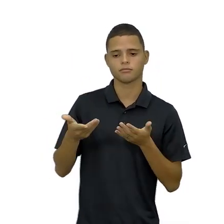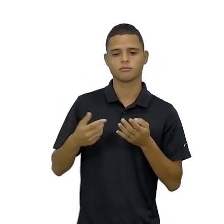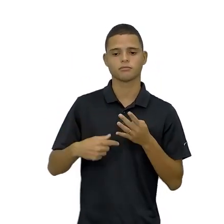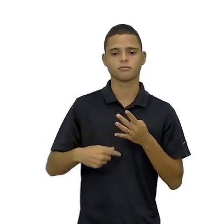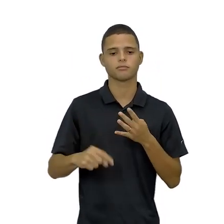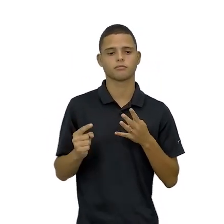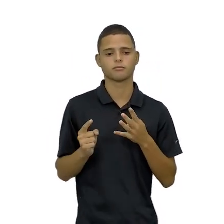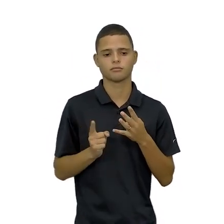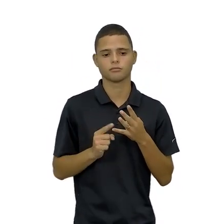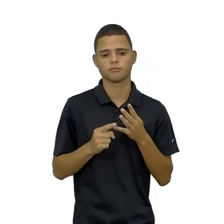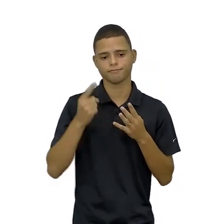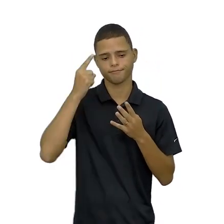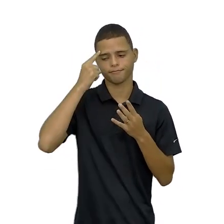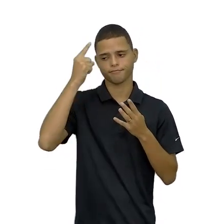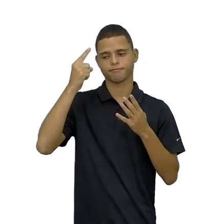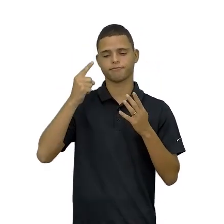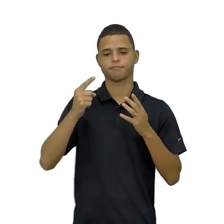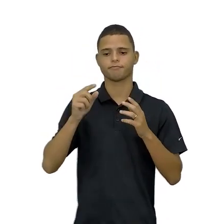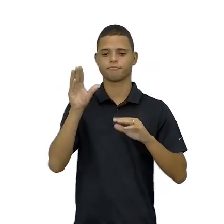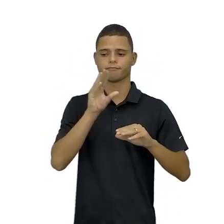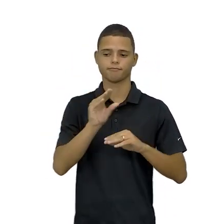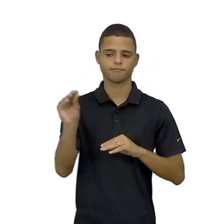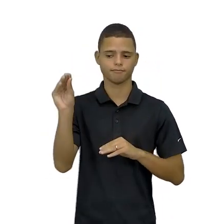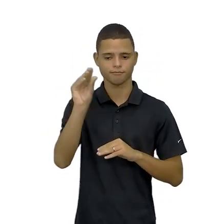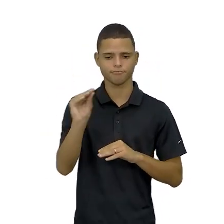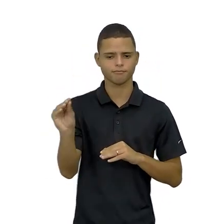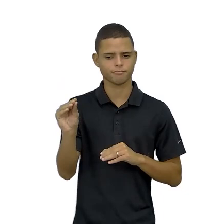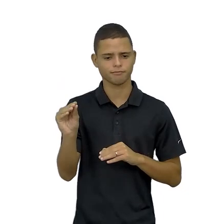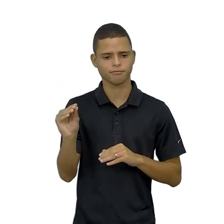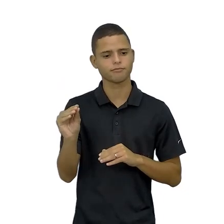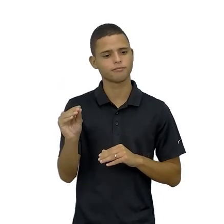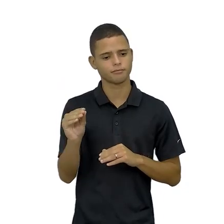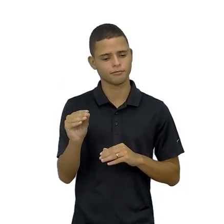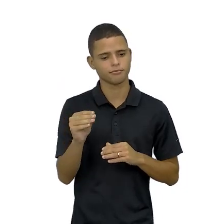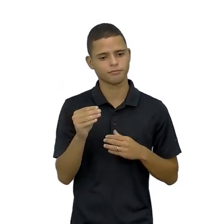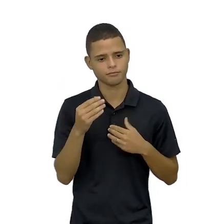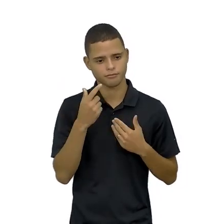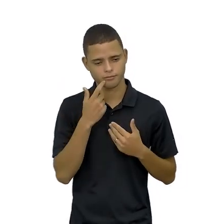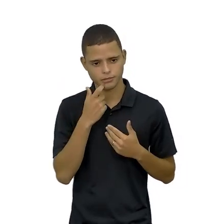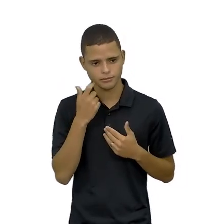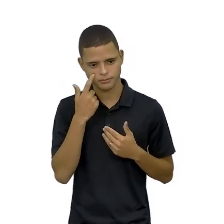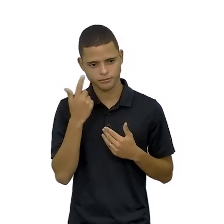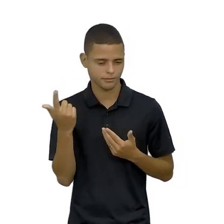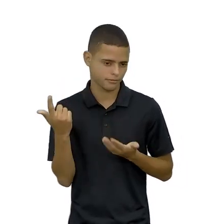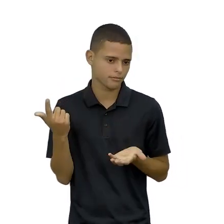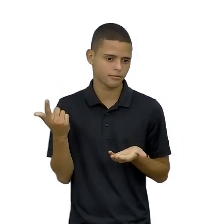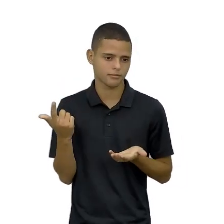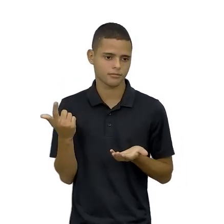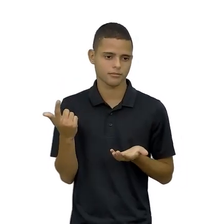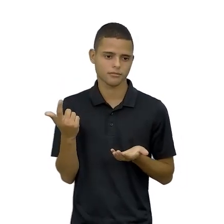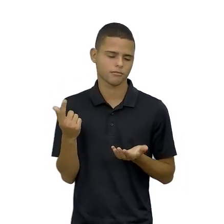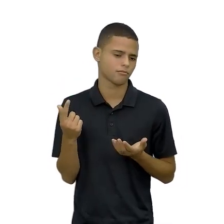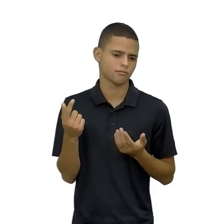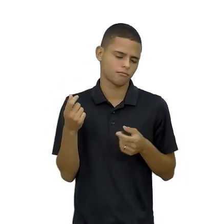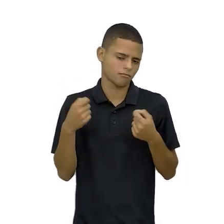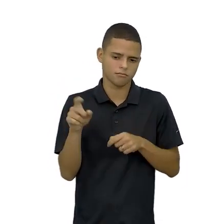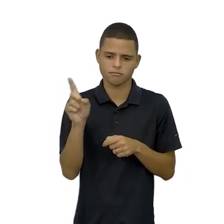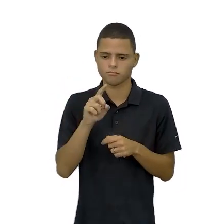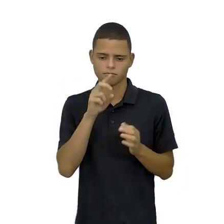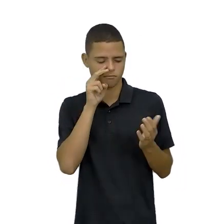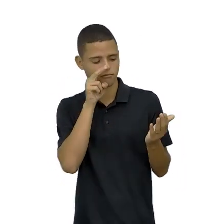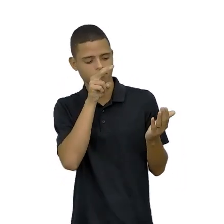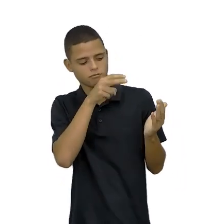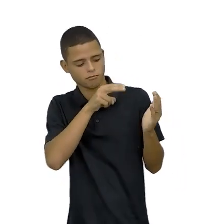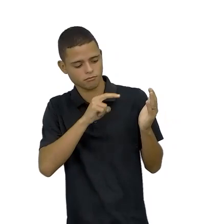pensamentos do narrador. Vejam, meus caros, a rigor, eu praticamente nem preciso ler o texto para saber que um